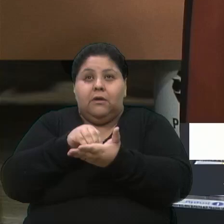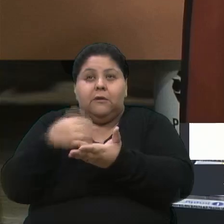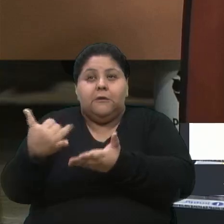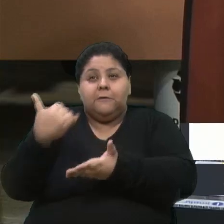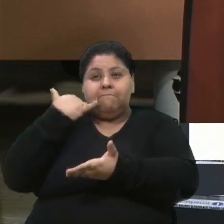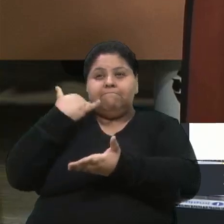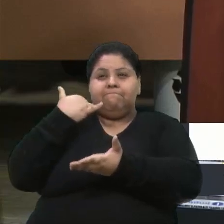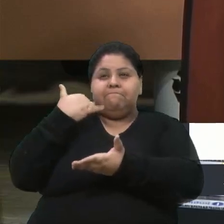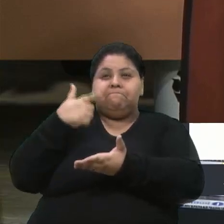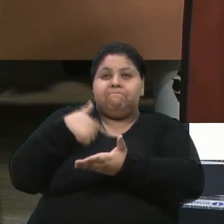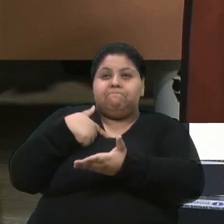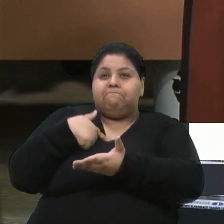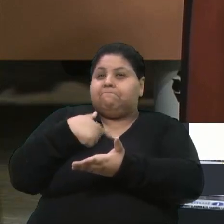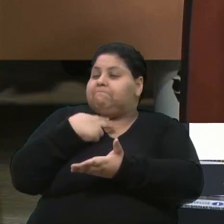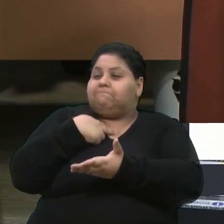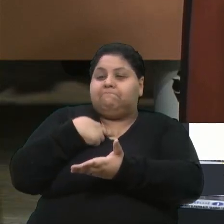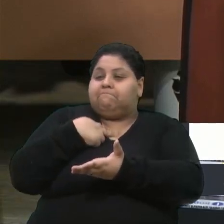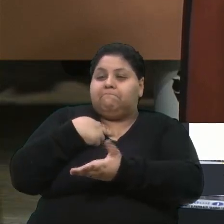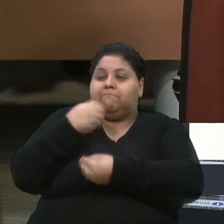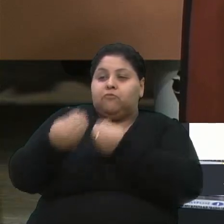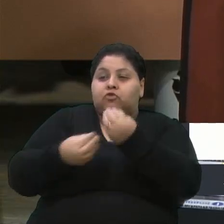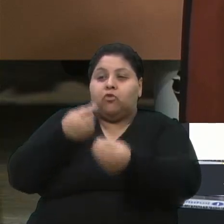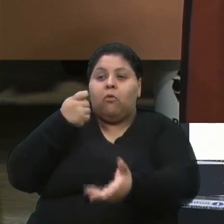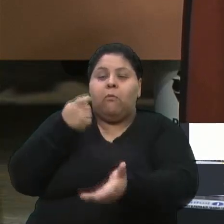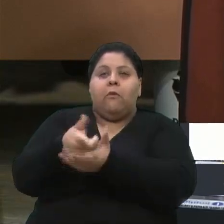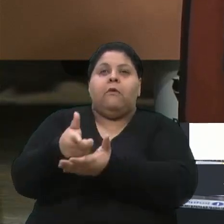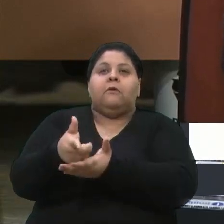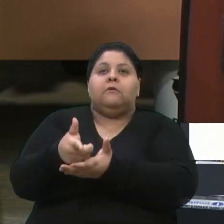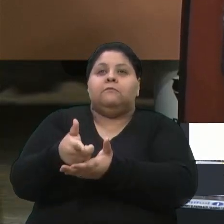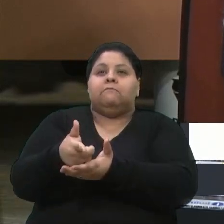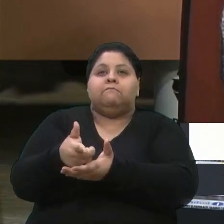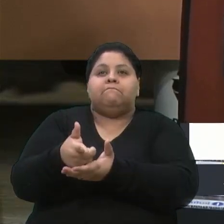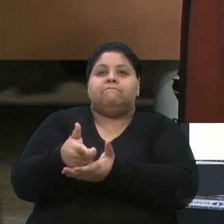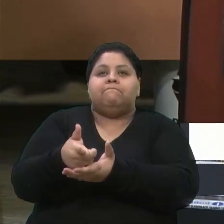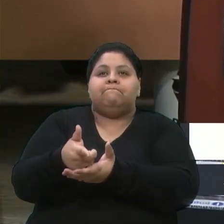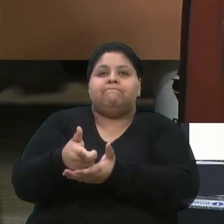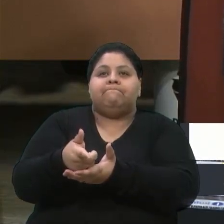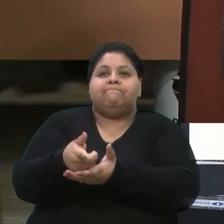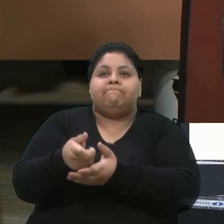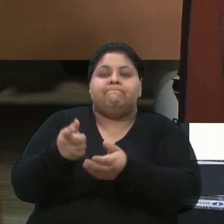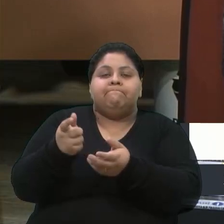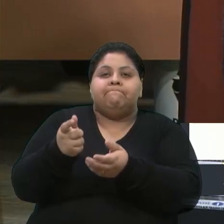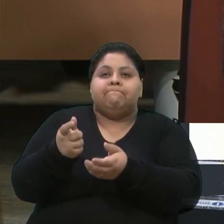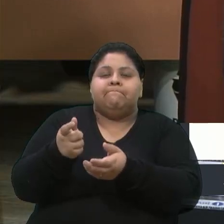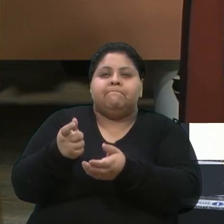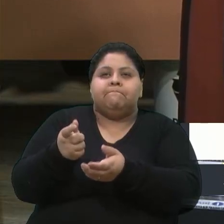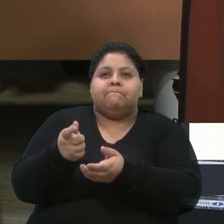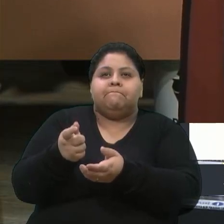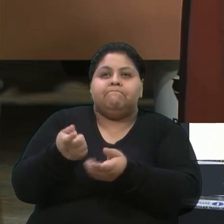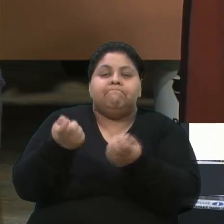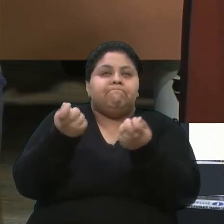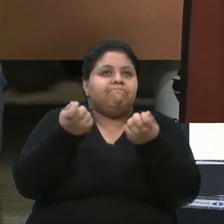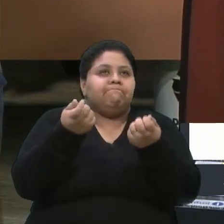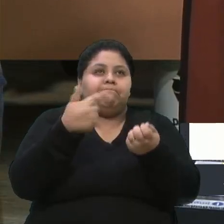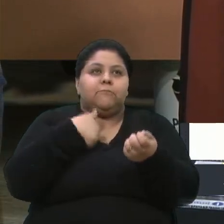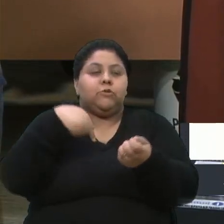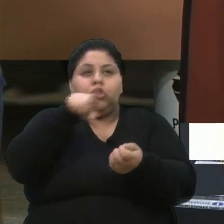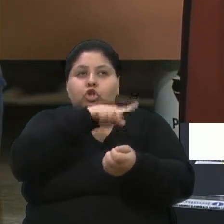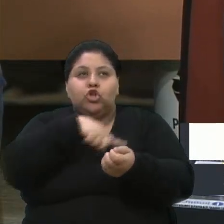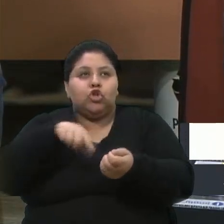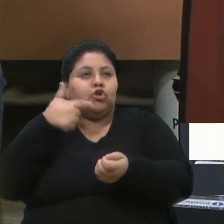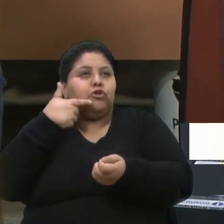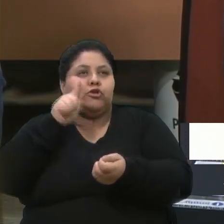como pagar, mas não deu para a gente salvar, entende? Tentar conseguir.